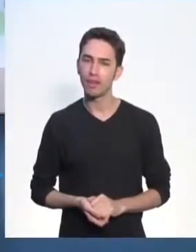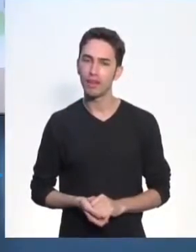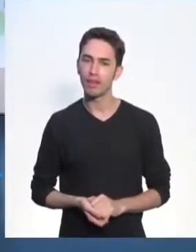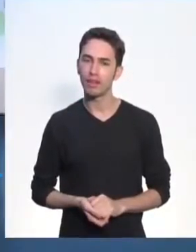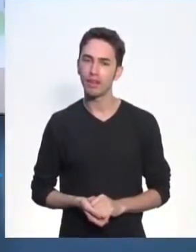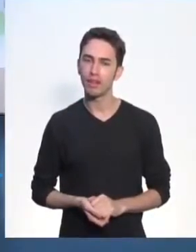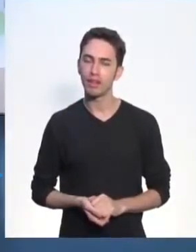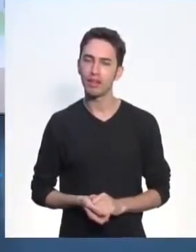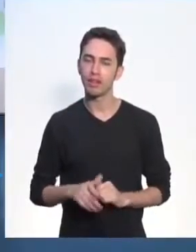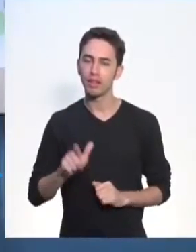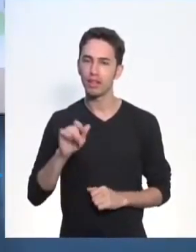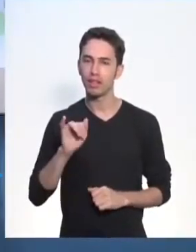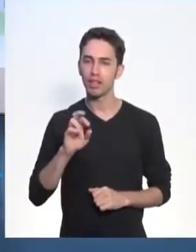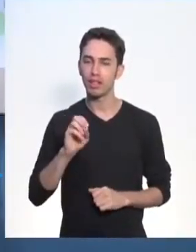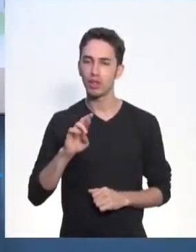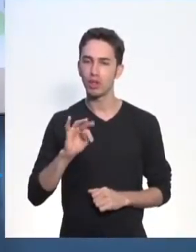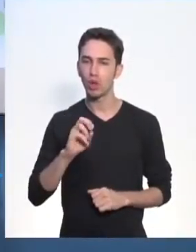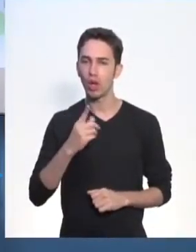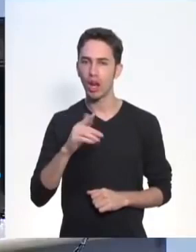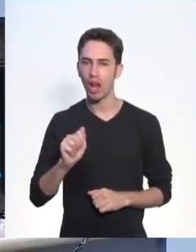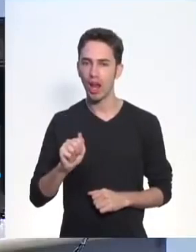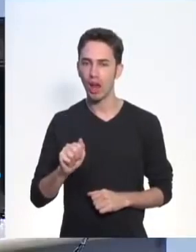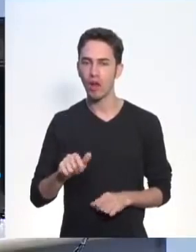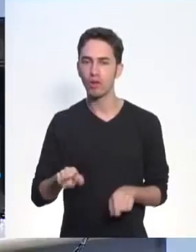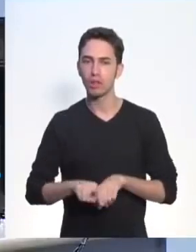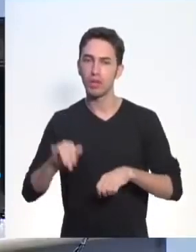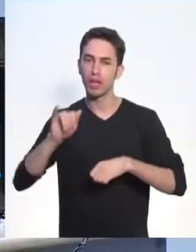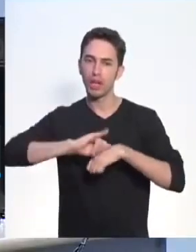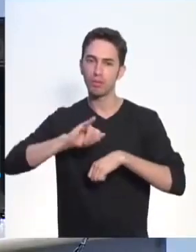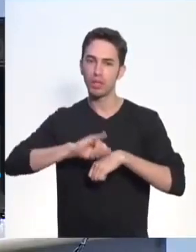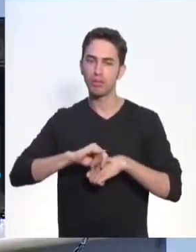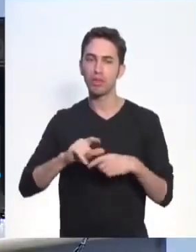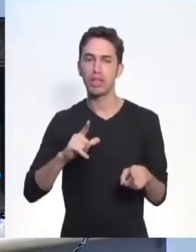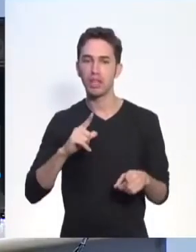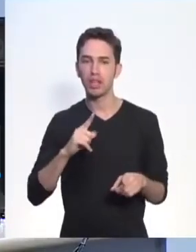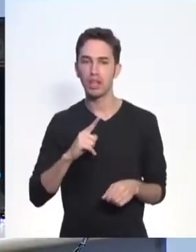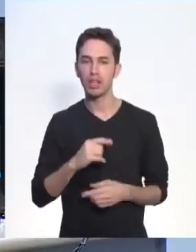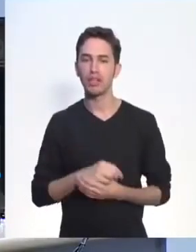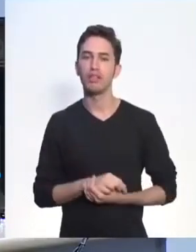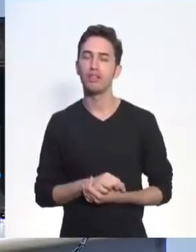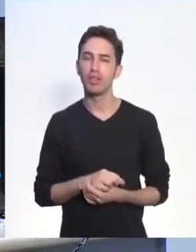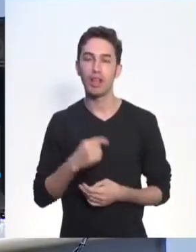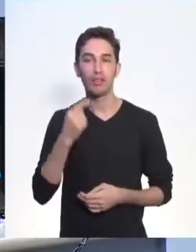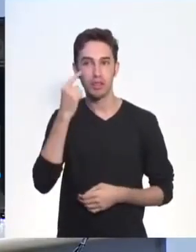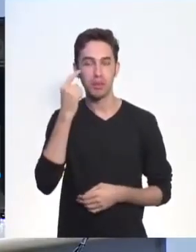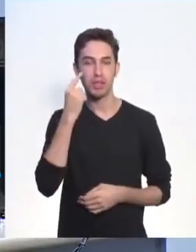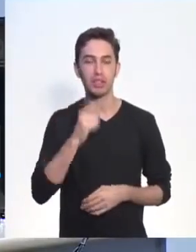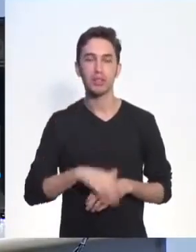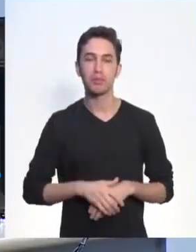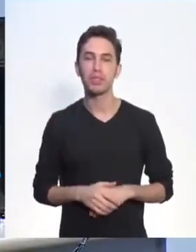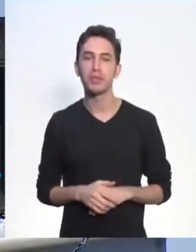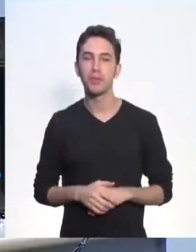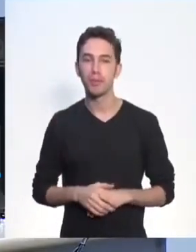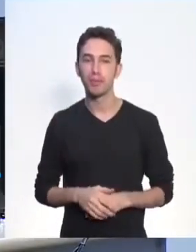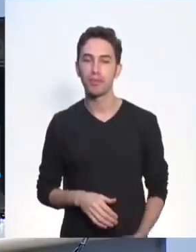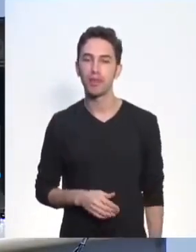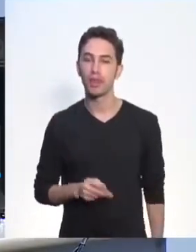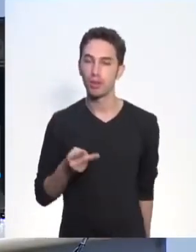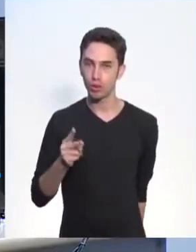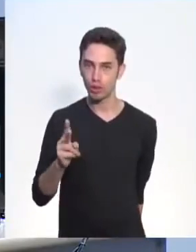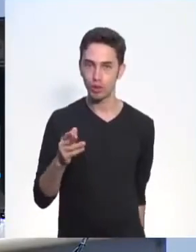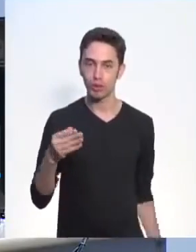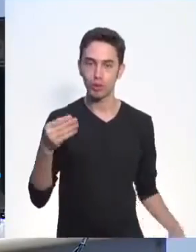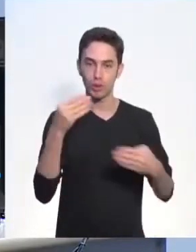Litoral e capital, imagens que marcam as regiões paulistas, isso, foi mais ou menos isso que eu pensei. Então, vamos lá, ó. Seguindo,